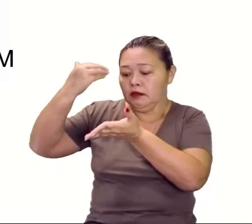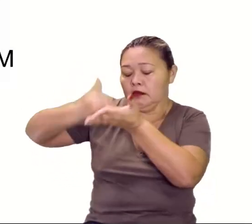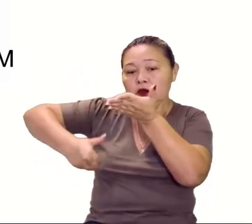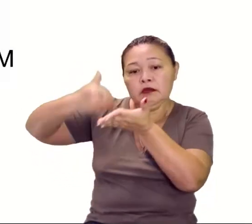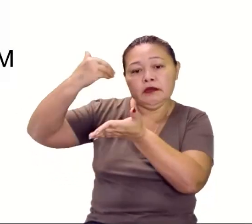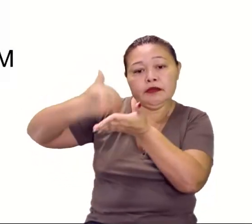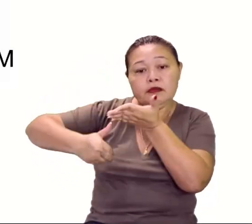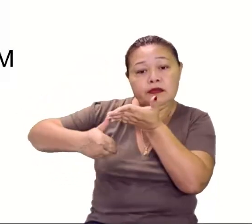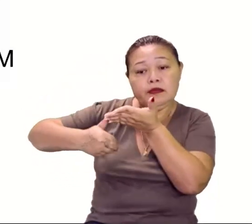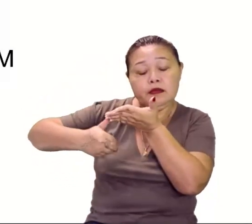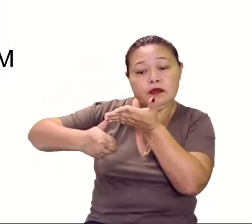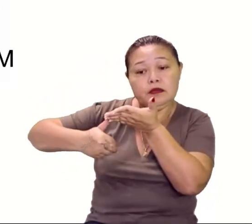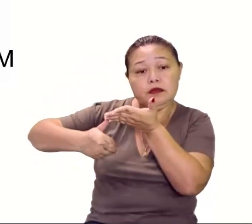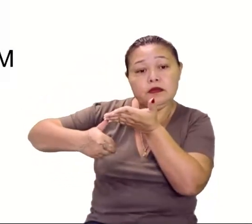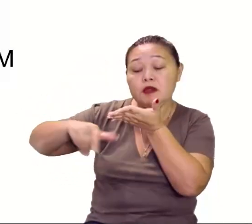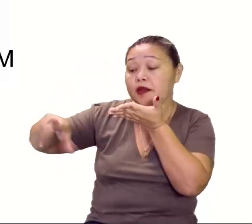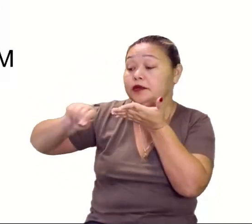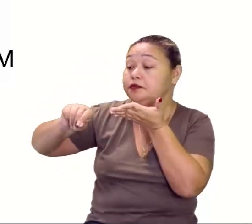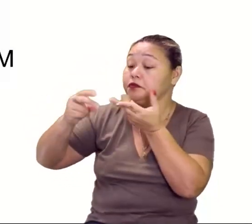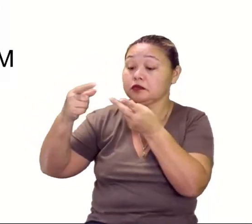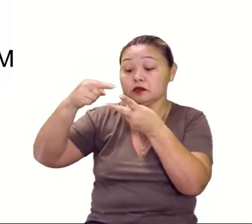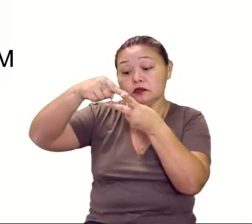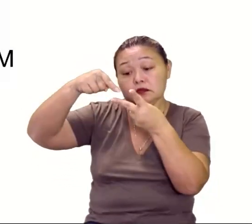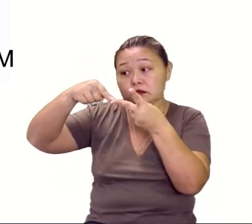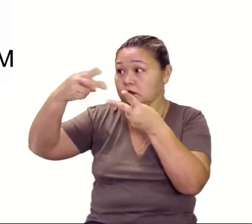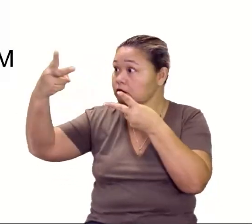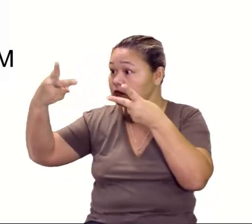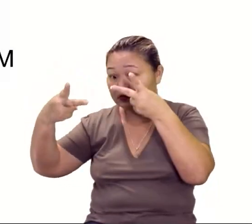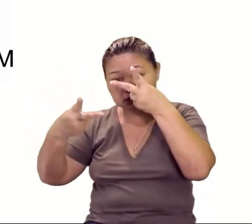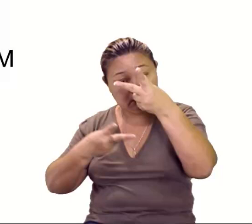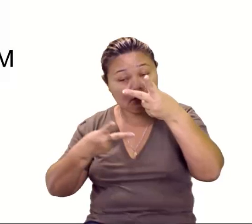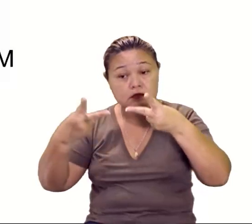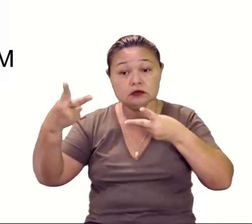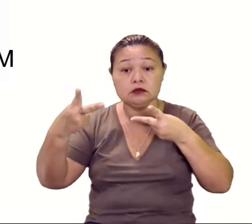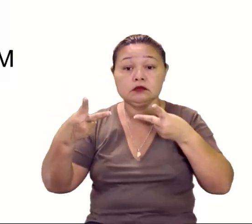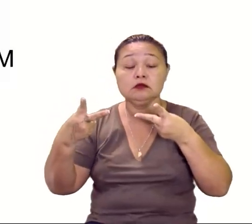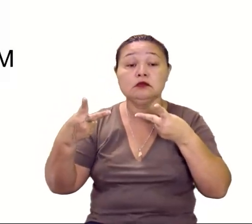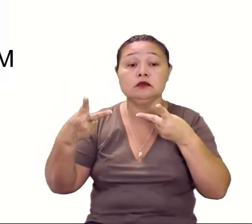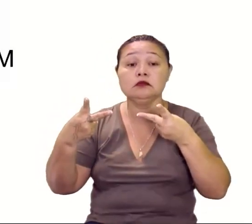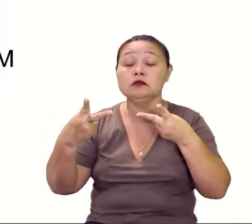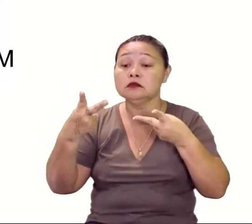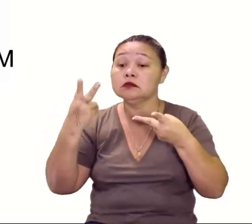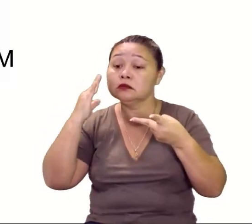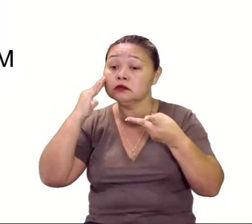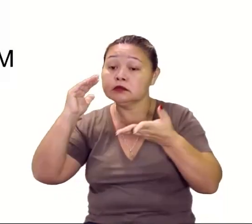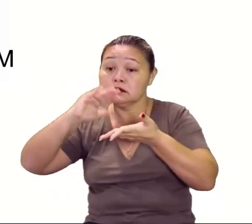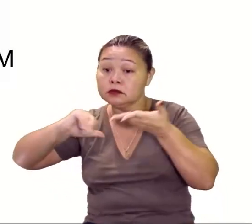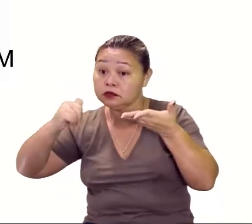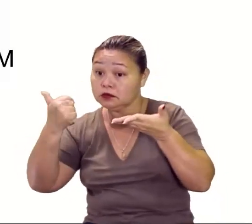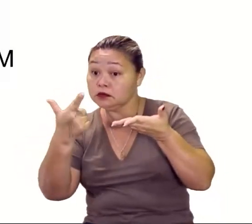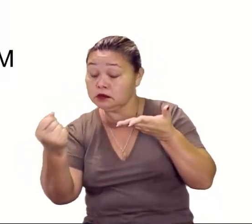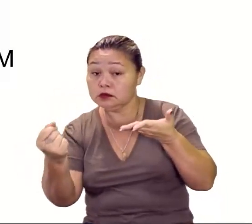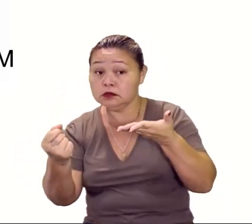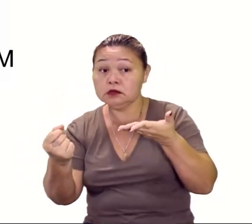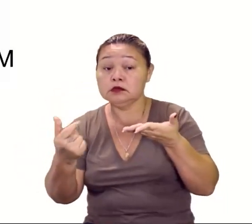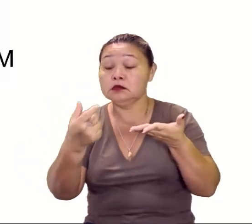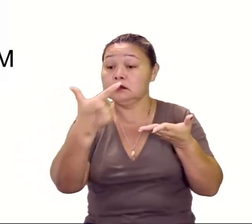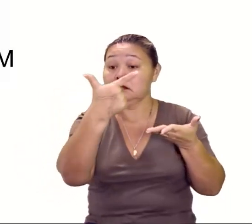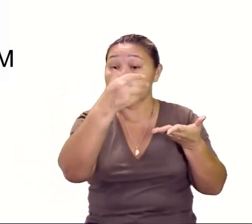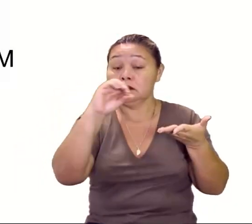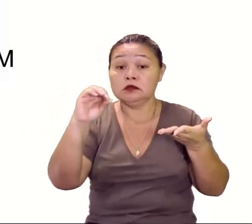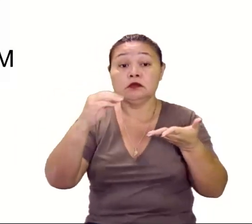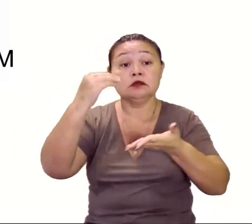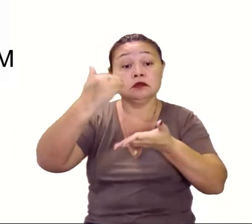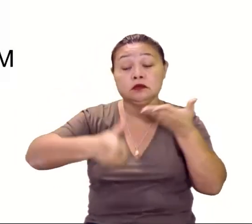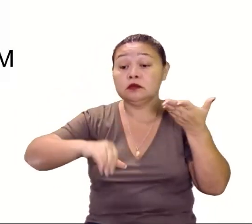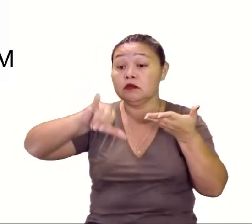desconto, aqueles que têm a opção de 2, né? Isso. Então já vou descontar os 20 desses, entendeu? 200 cultiva soja